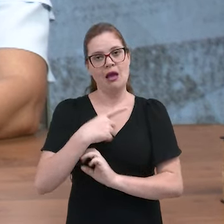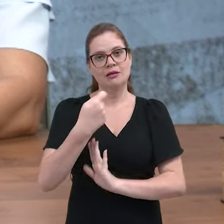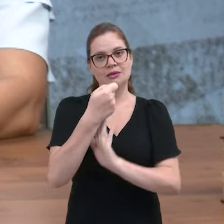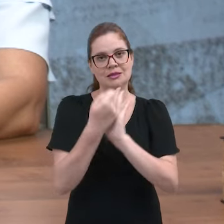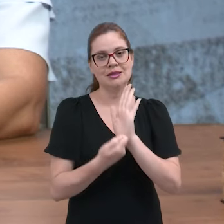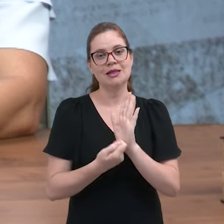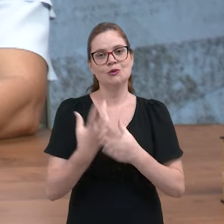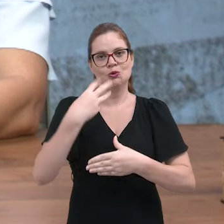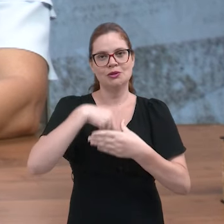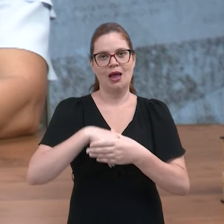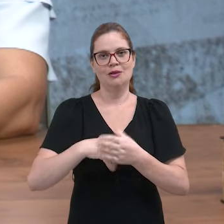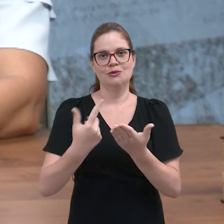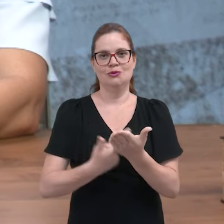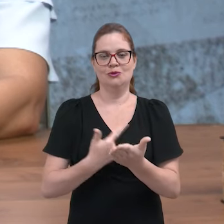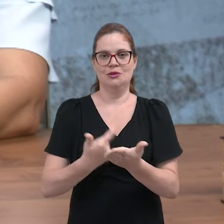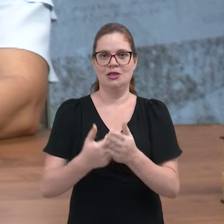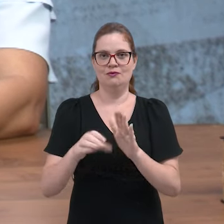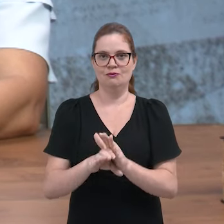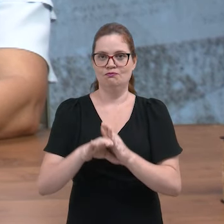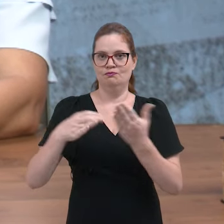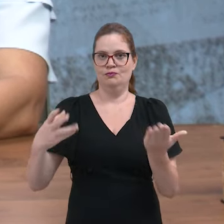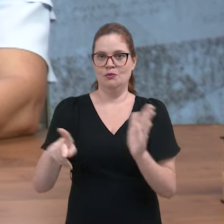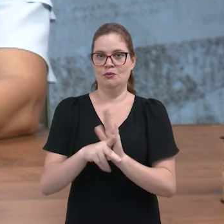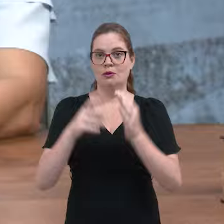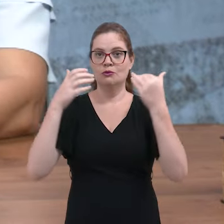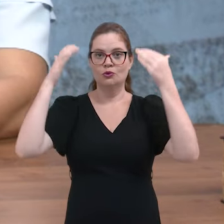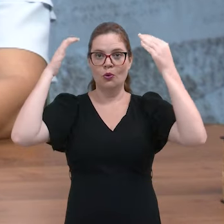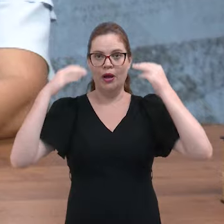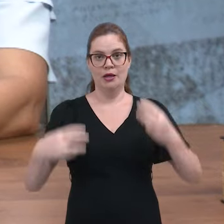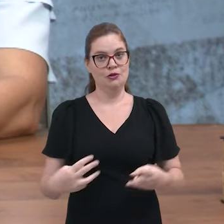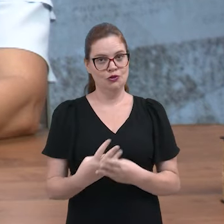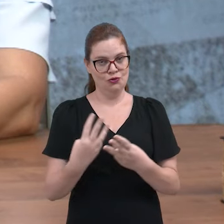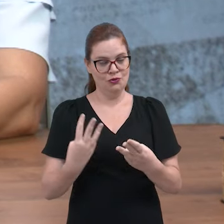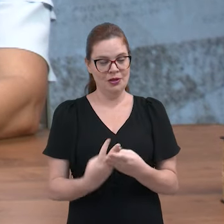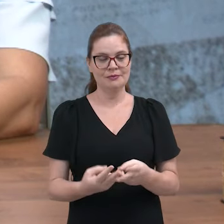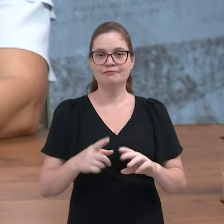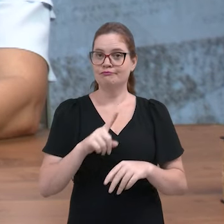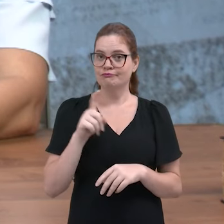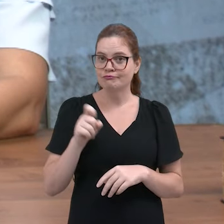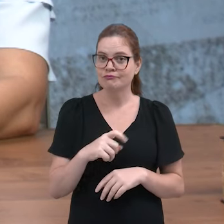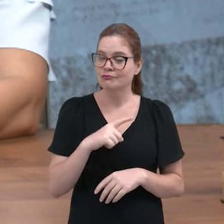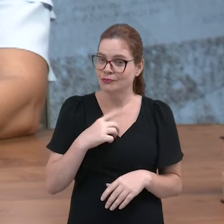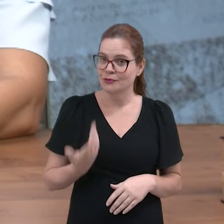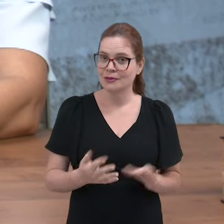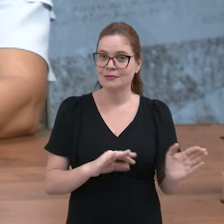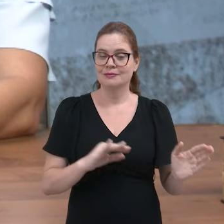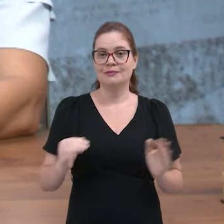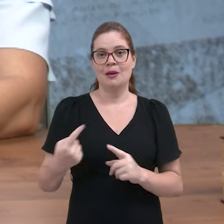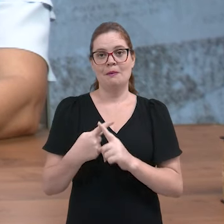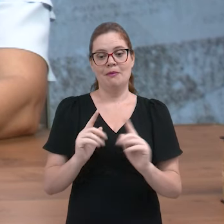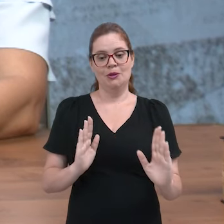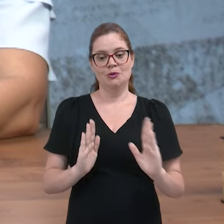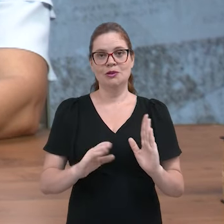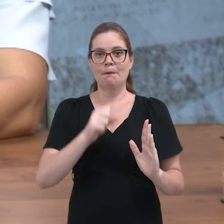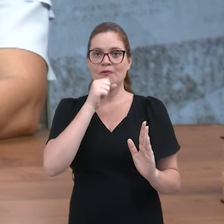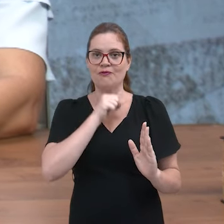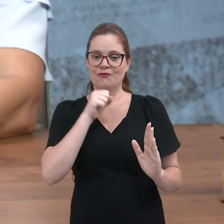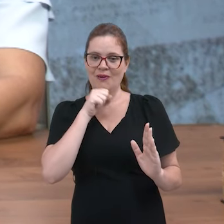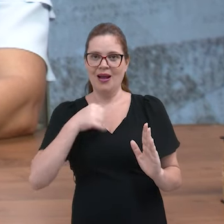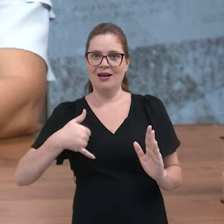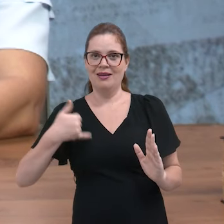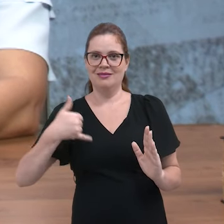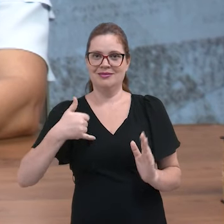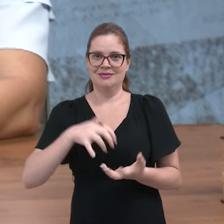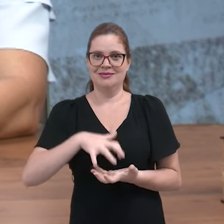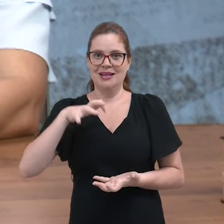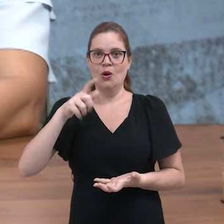no livro das crônicas dos reis de Judá? Porém, no tempo da sua velhice, padeceu